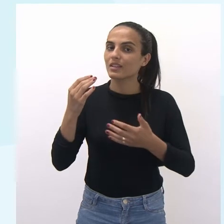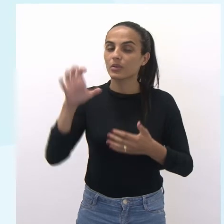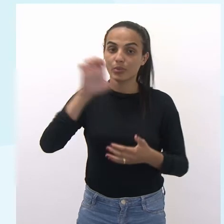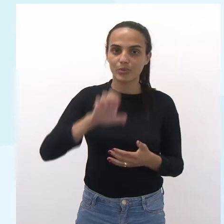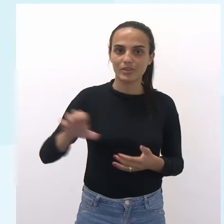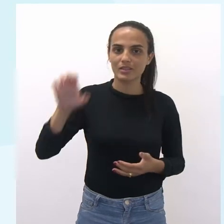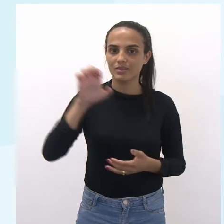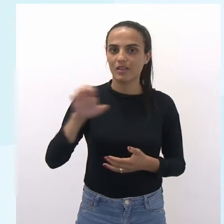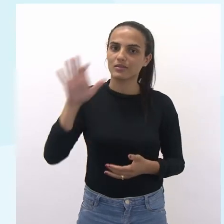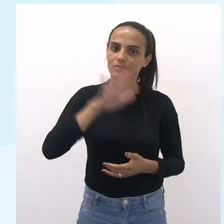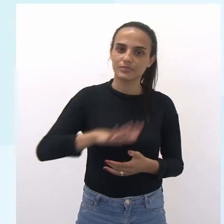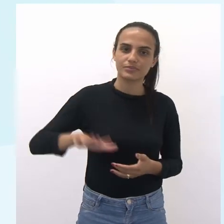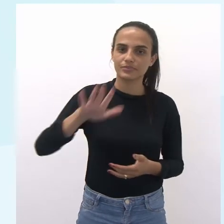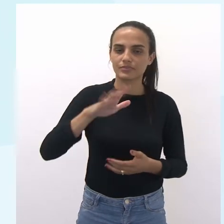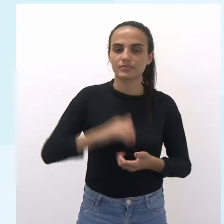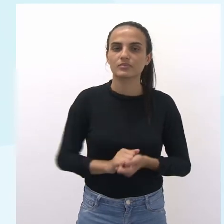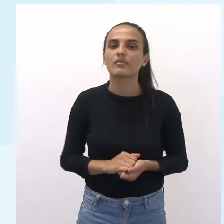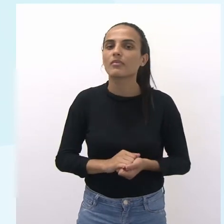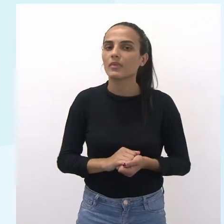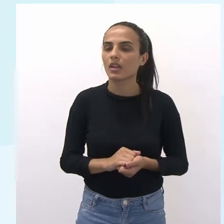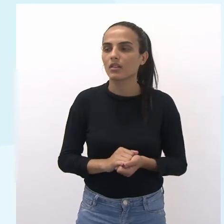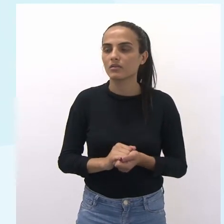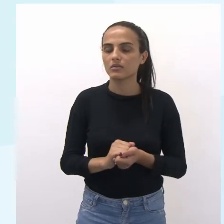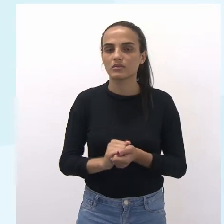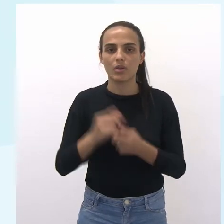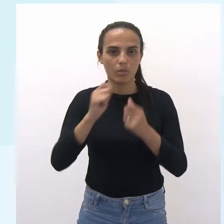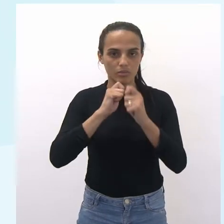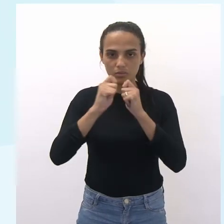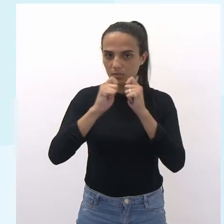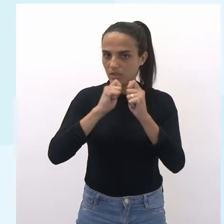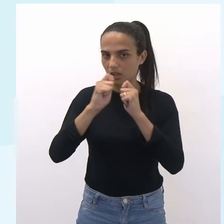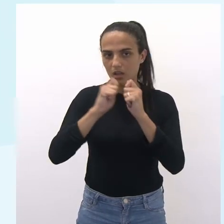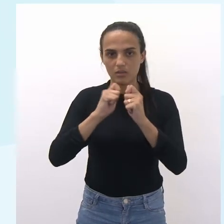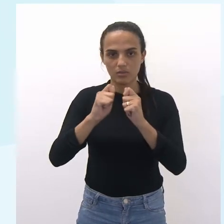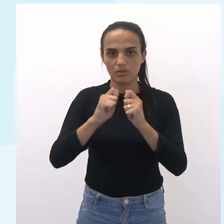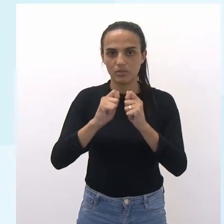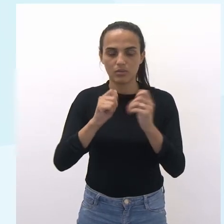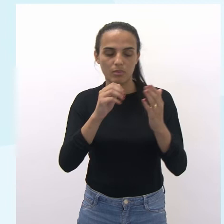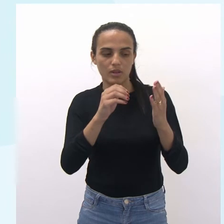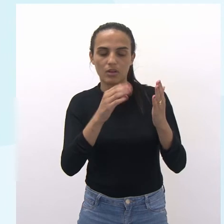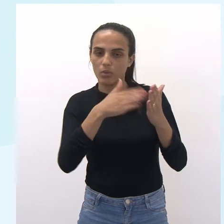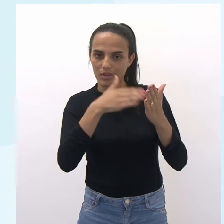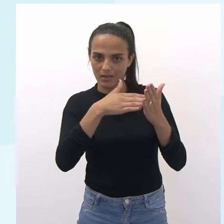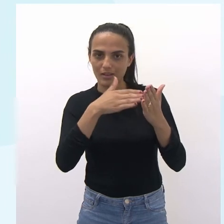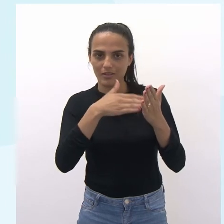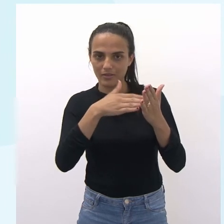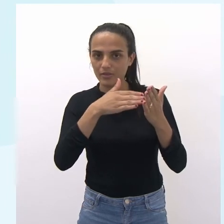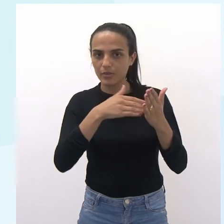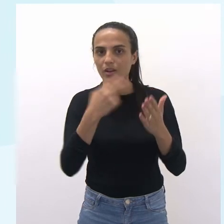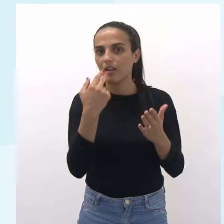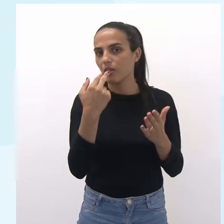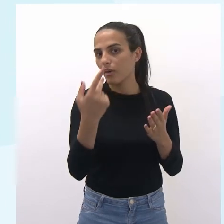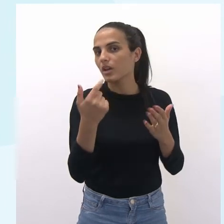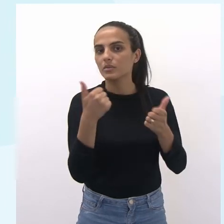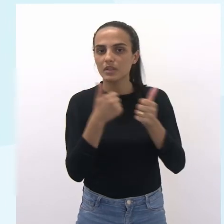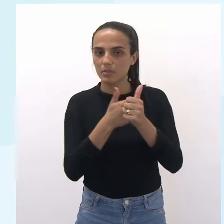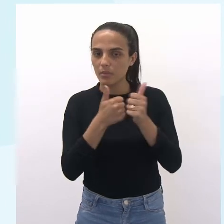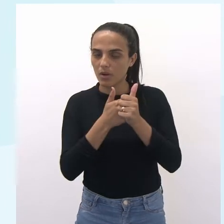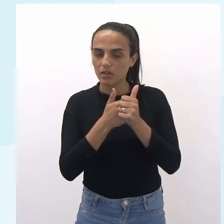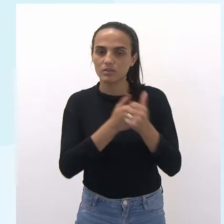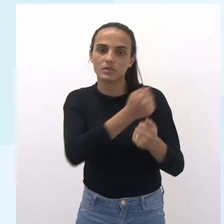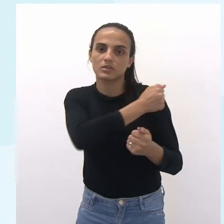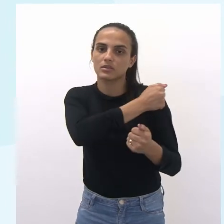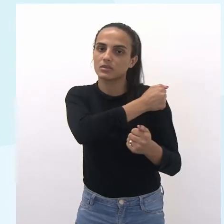Pensadores contratualistas. Então, é um documentário sobre a obra, uma linguagem mais próxima do estudante